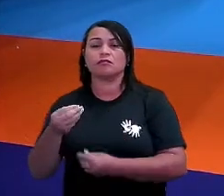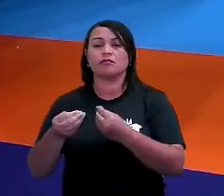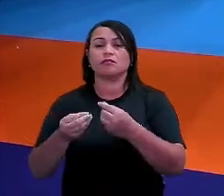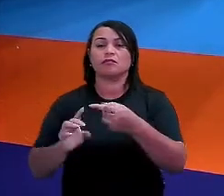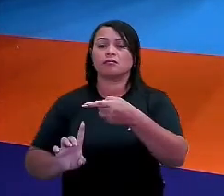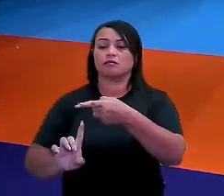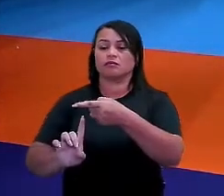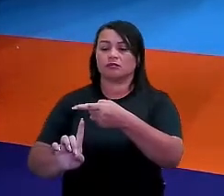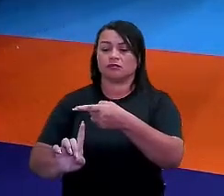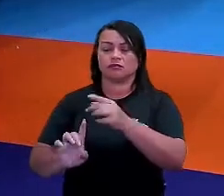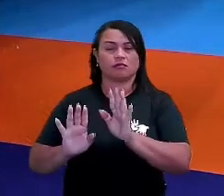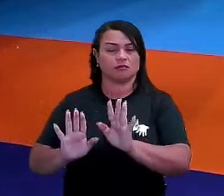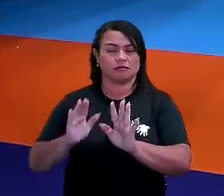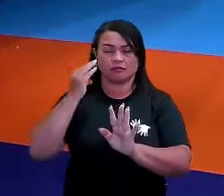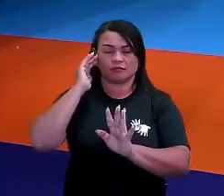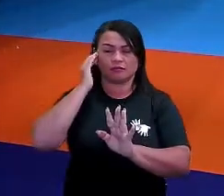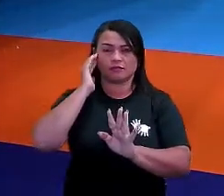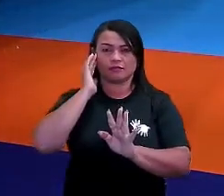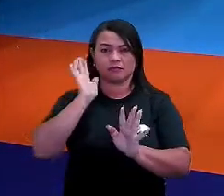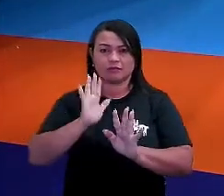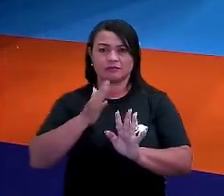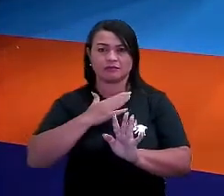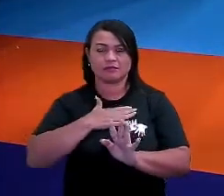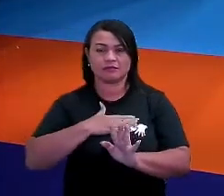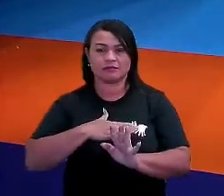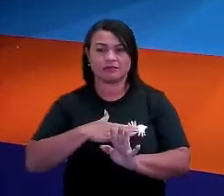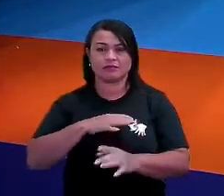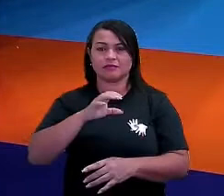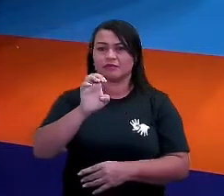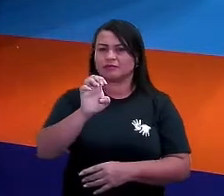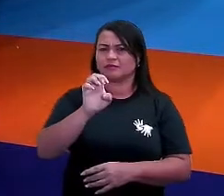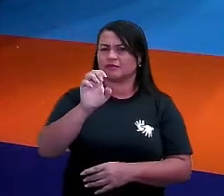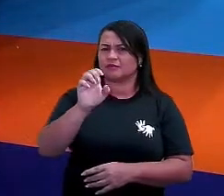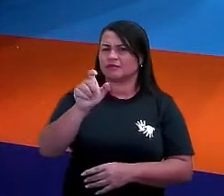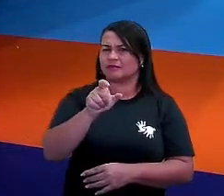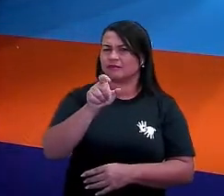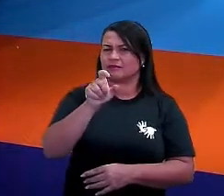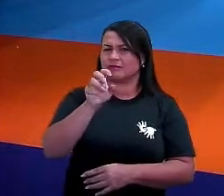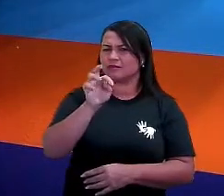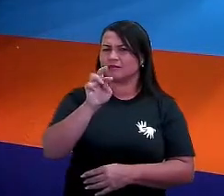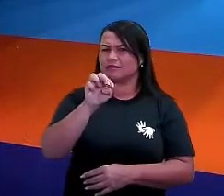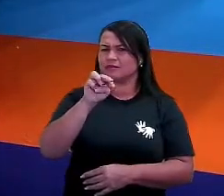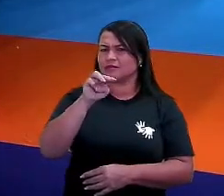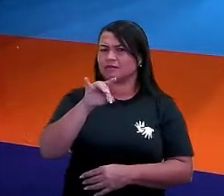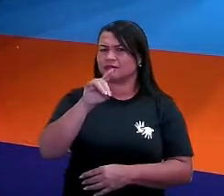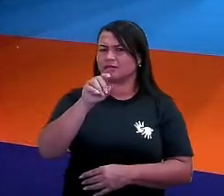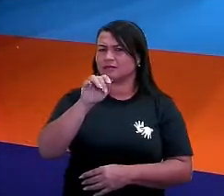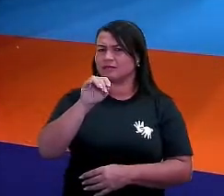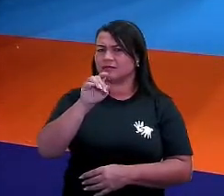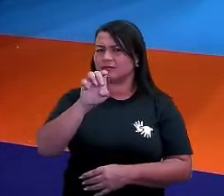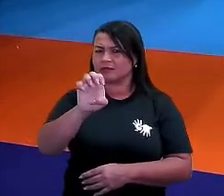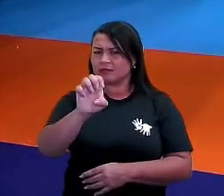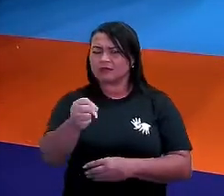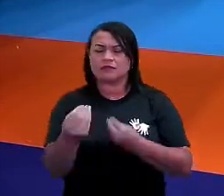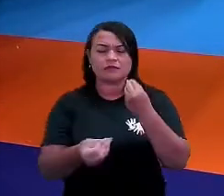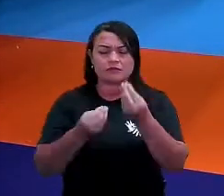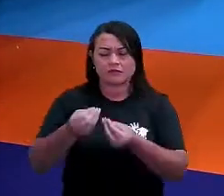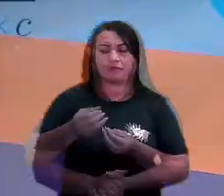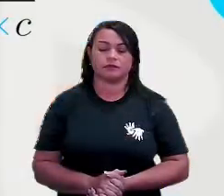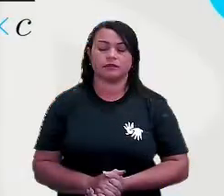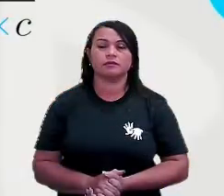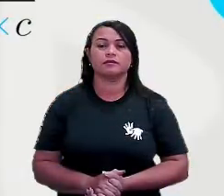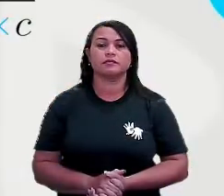denominador. Opa, peraí, professora, extremidades, né? Deixa eu lembrar o que a senhora quer trazer aqui de ideia. Vamos